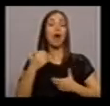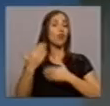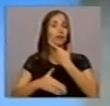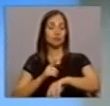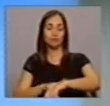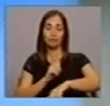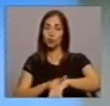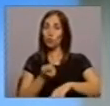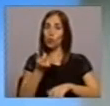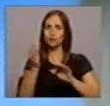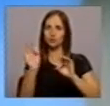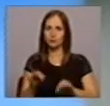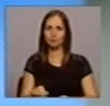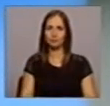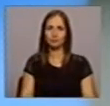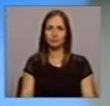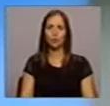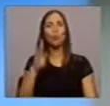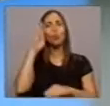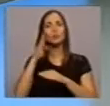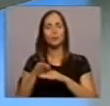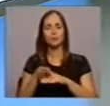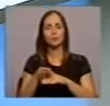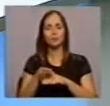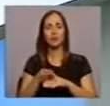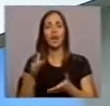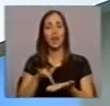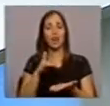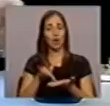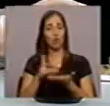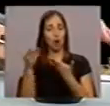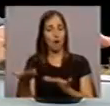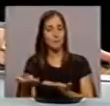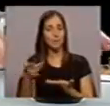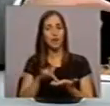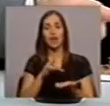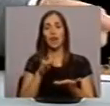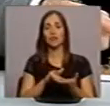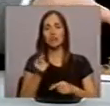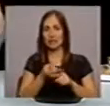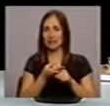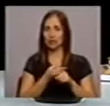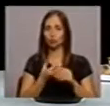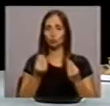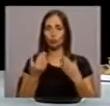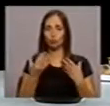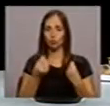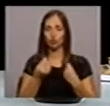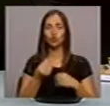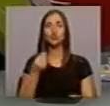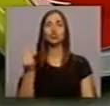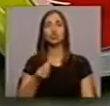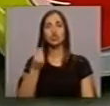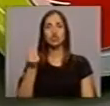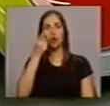fim. Para terminar. Para terminar, temos livros. Para terminar, temos livros muito, muito interessantes. Olha, de uma jovem professora